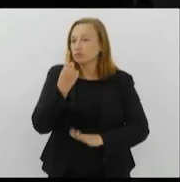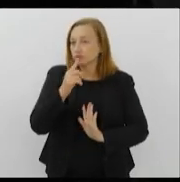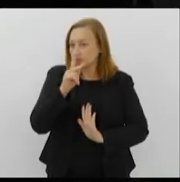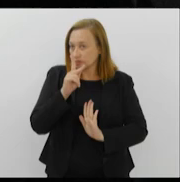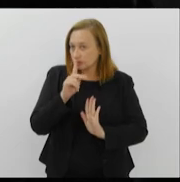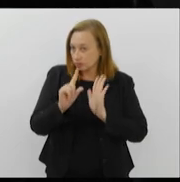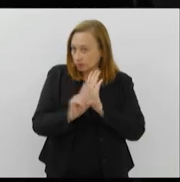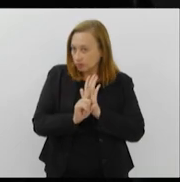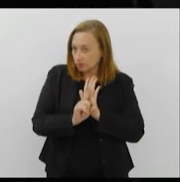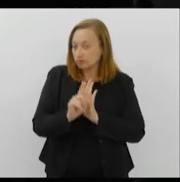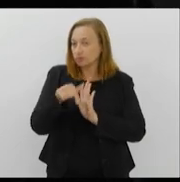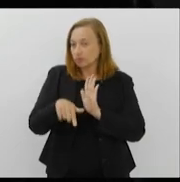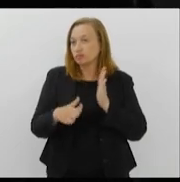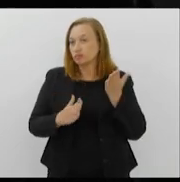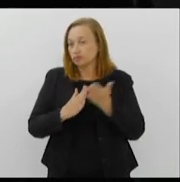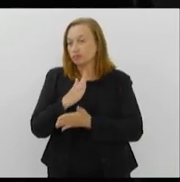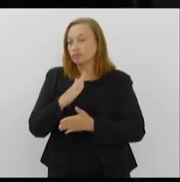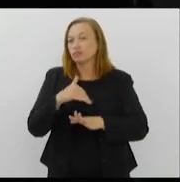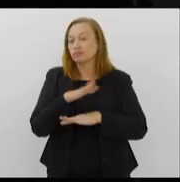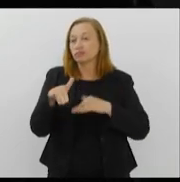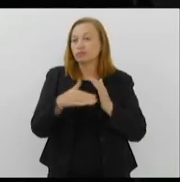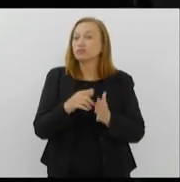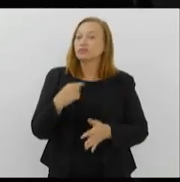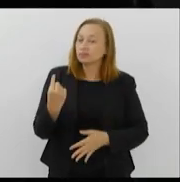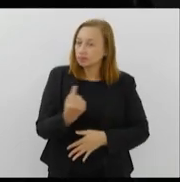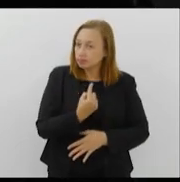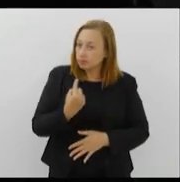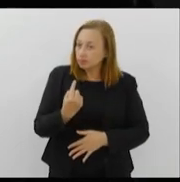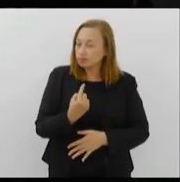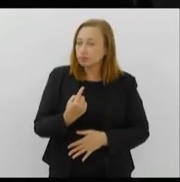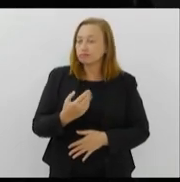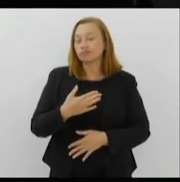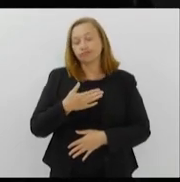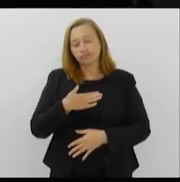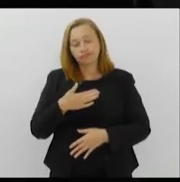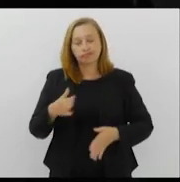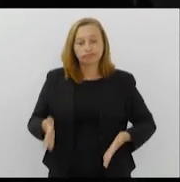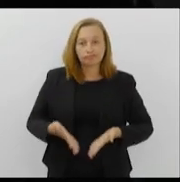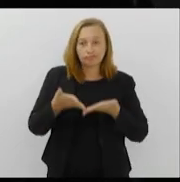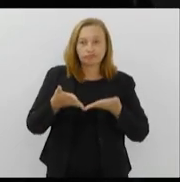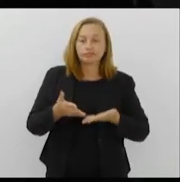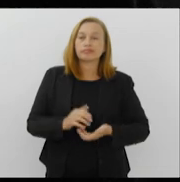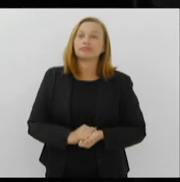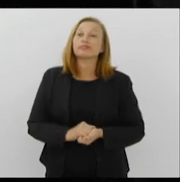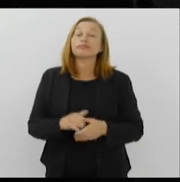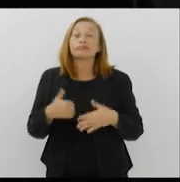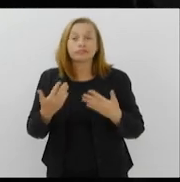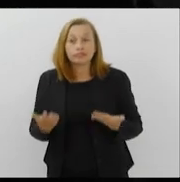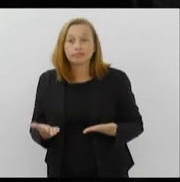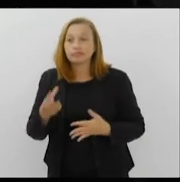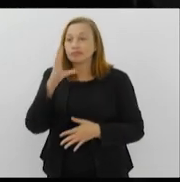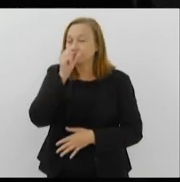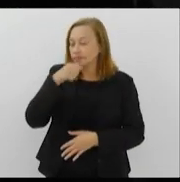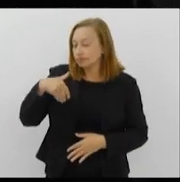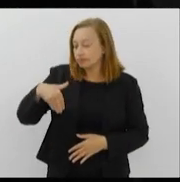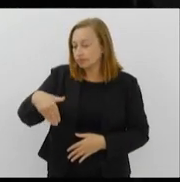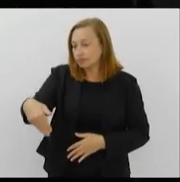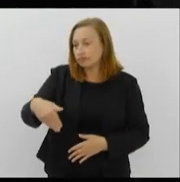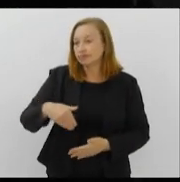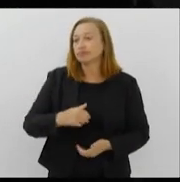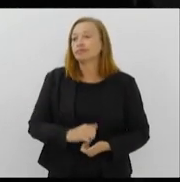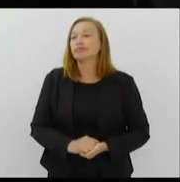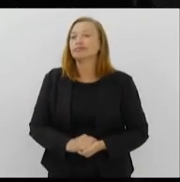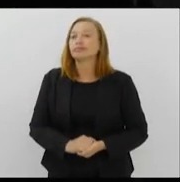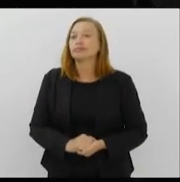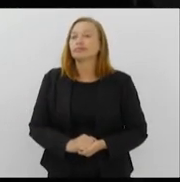que foi aqui aprovada por todos nós, né, por minha iniciativa. Então, sábado agora,